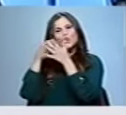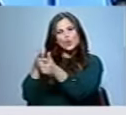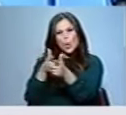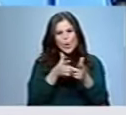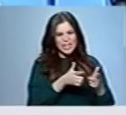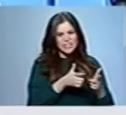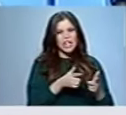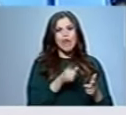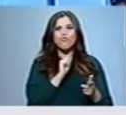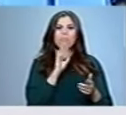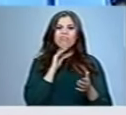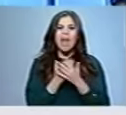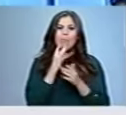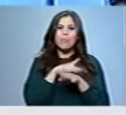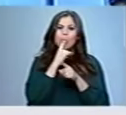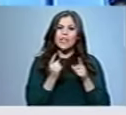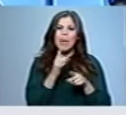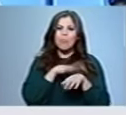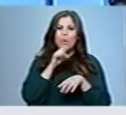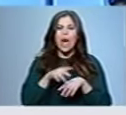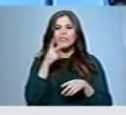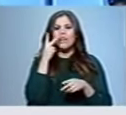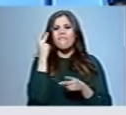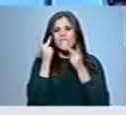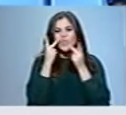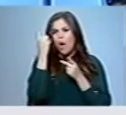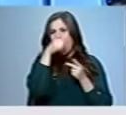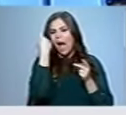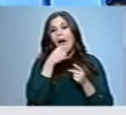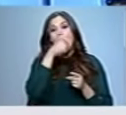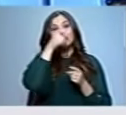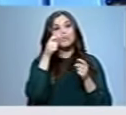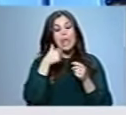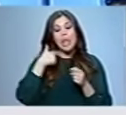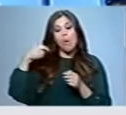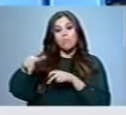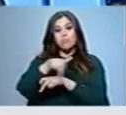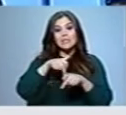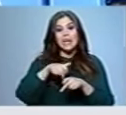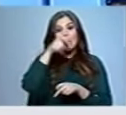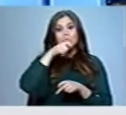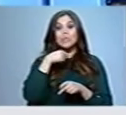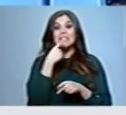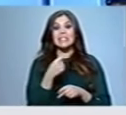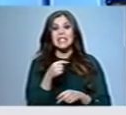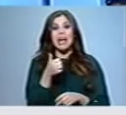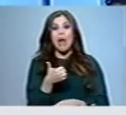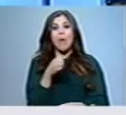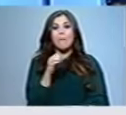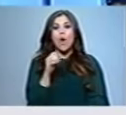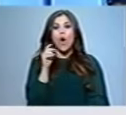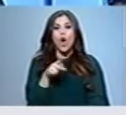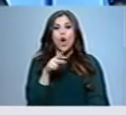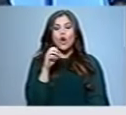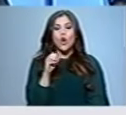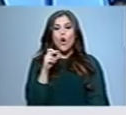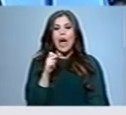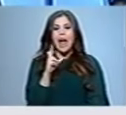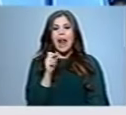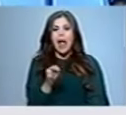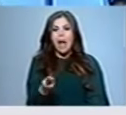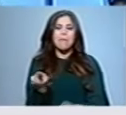Nordeste. Sim. Temos notícias infelizes. Sim. Sempre que eu passava, o pessoal era Boko Haram. É um bocado duro alguém chamar-nos terrorista